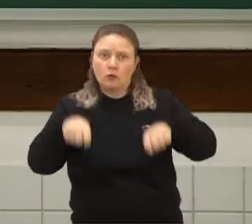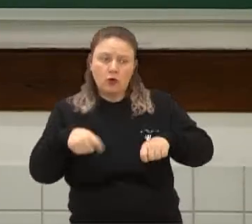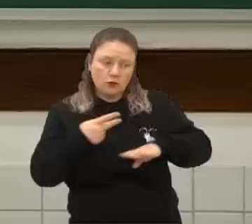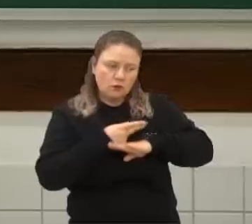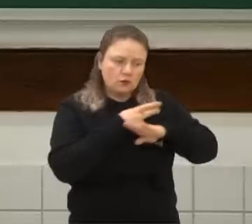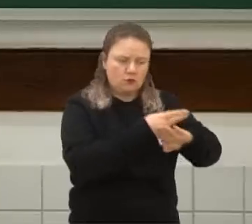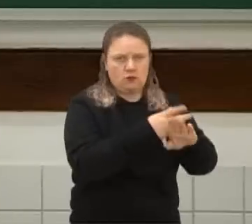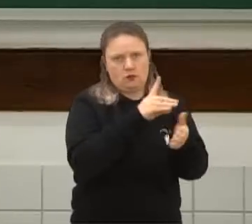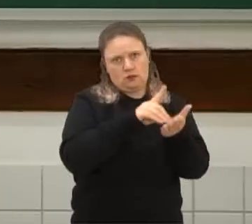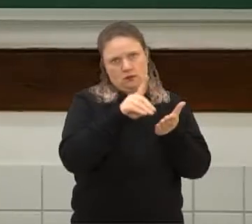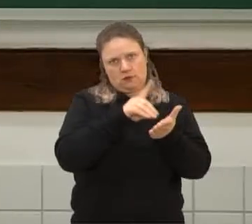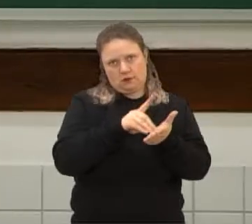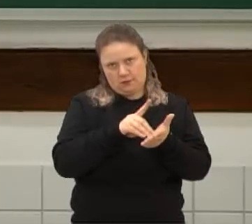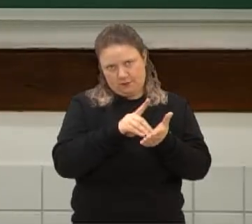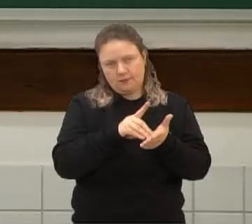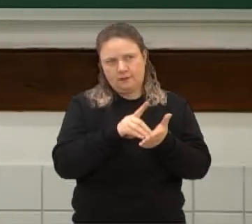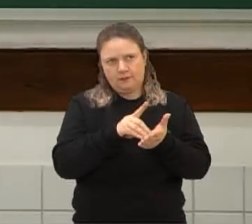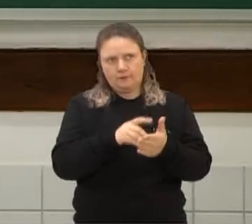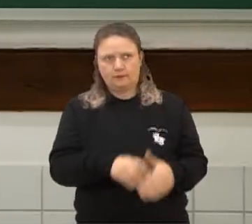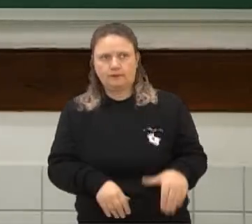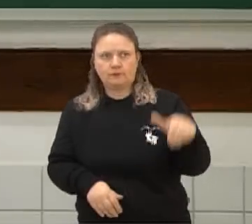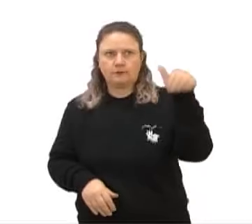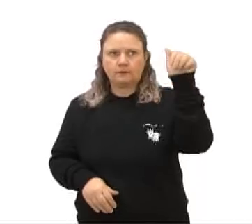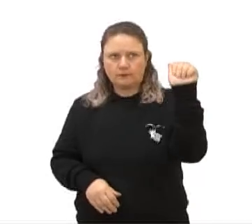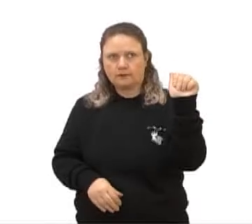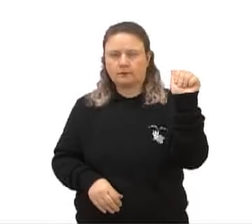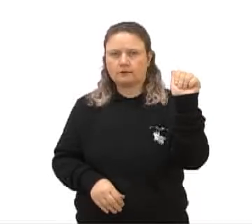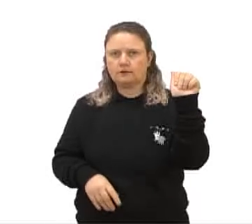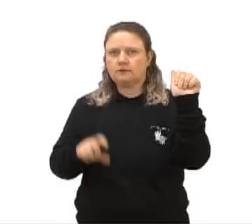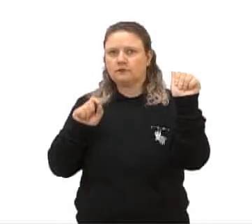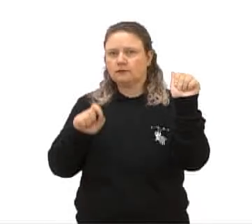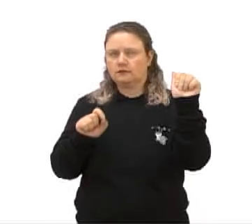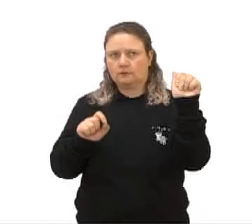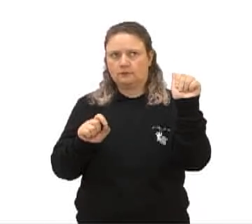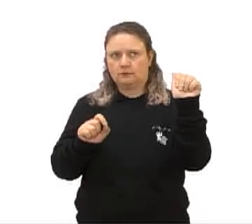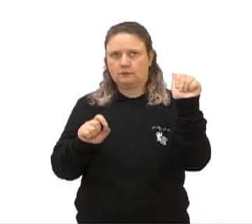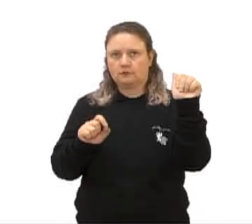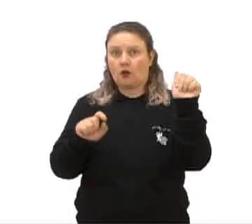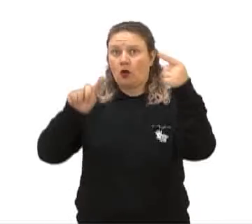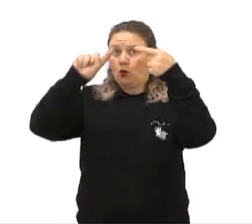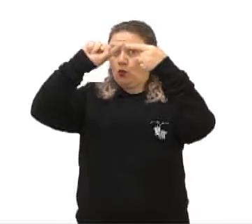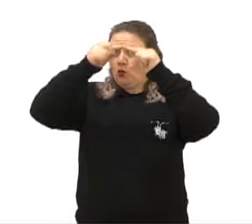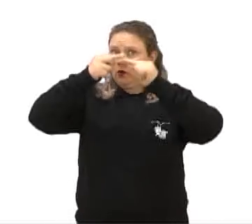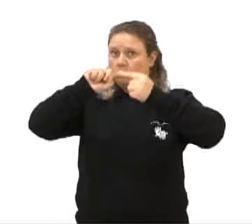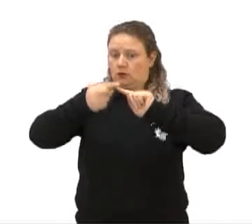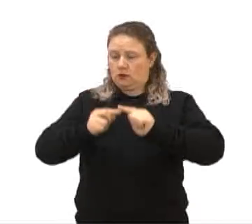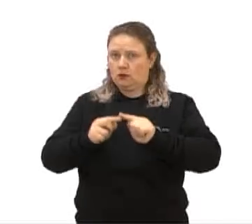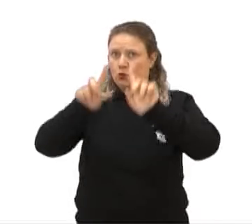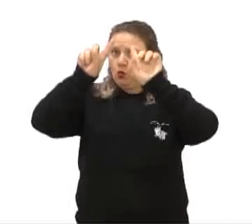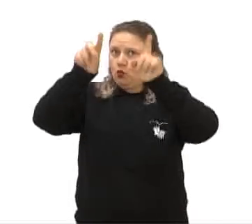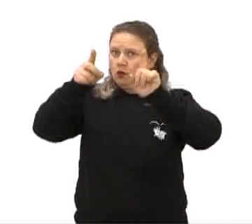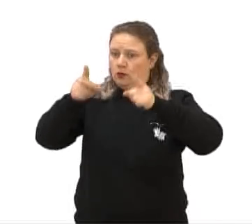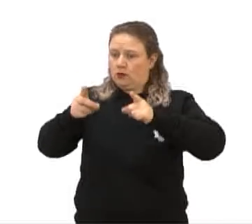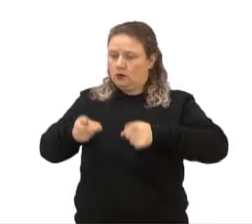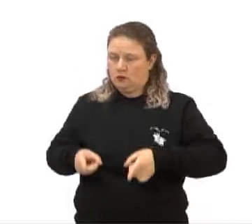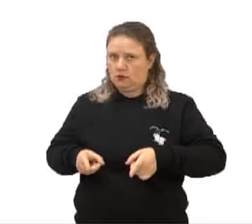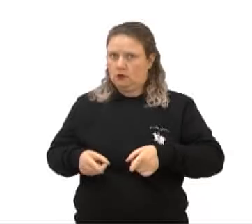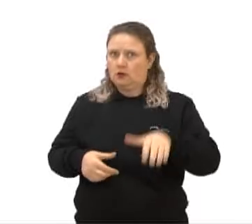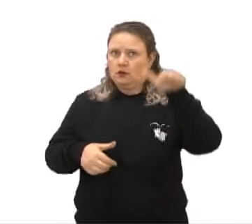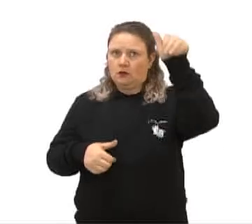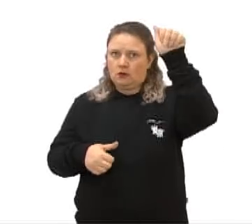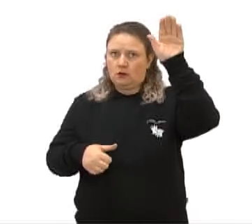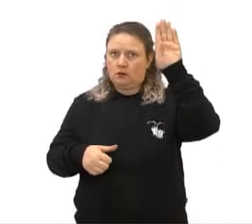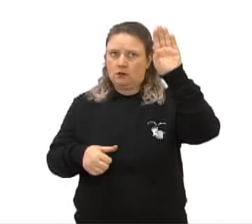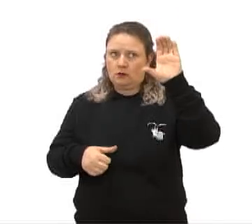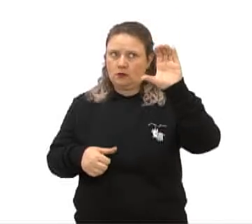dicionário. Letter A. Paid my dues. Então, você vai relacionar as palavrinhas com a